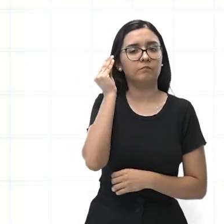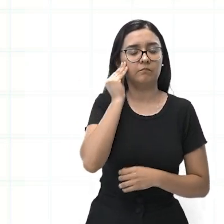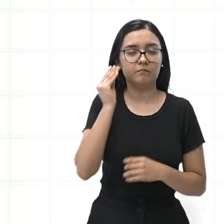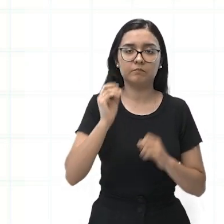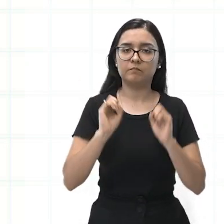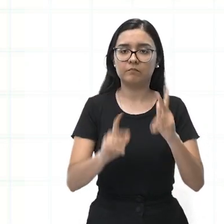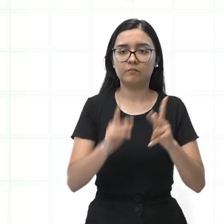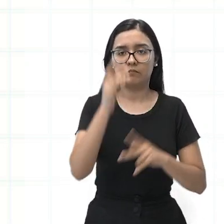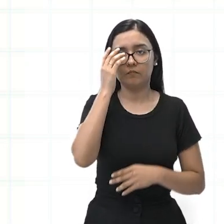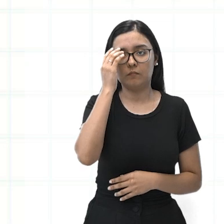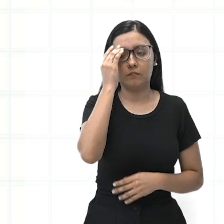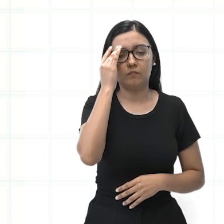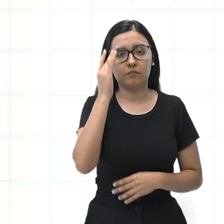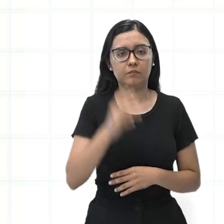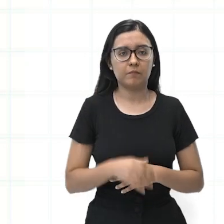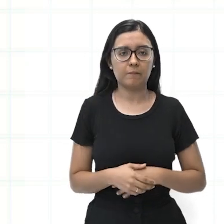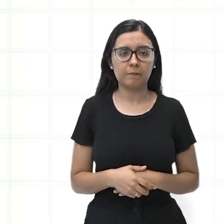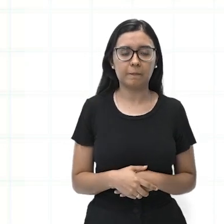Olha só.